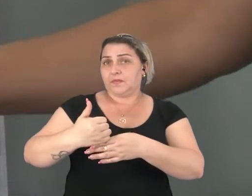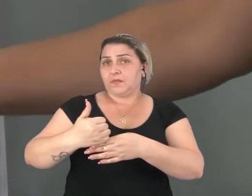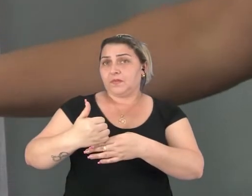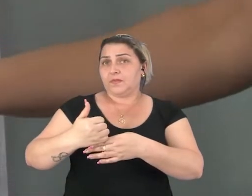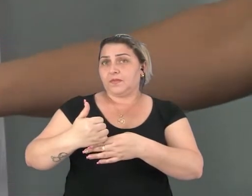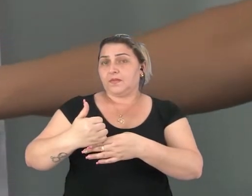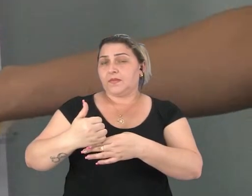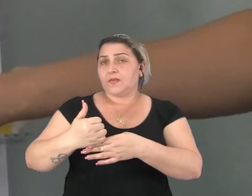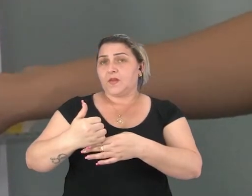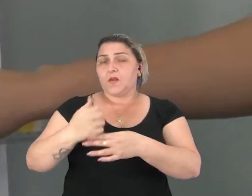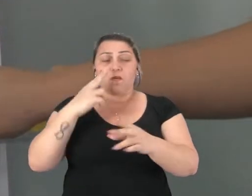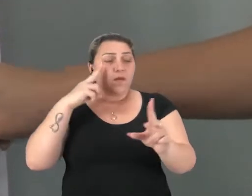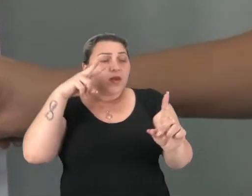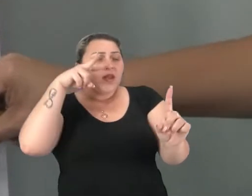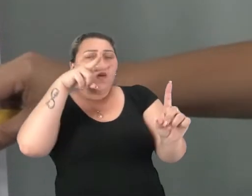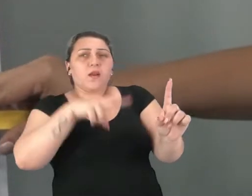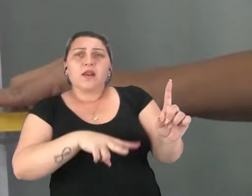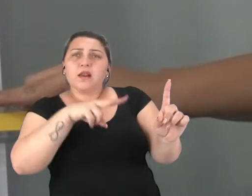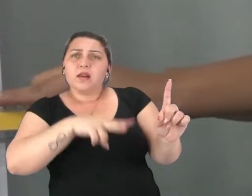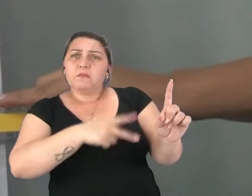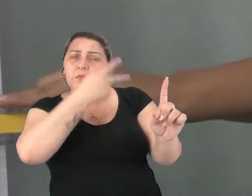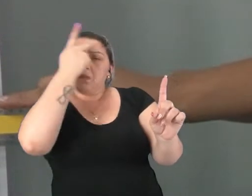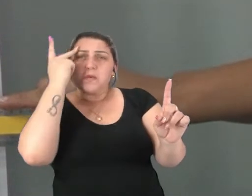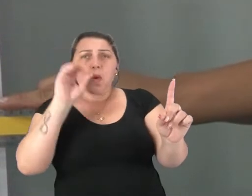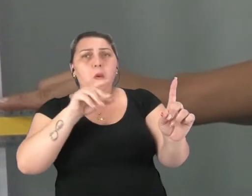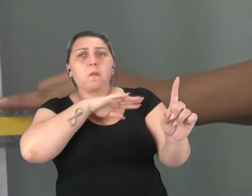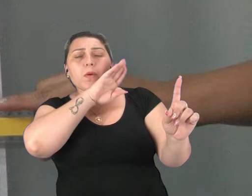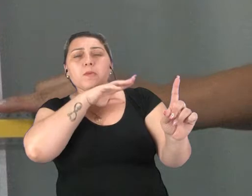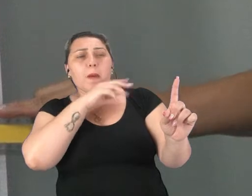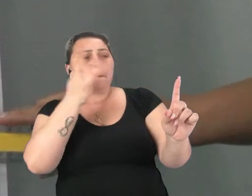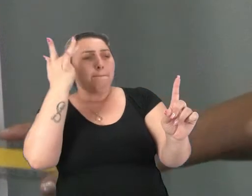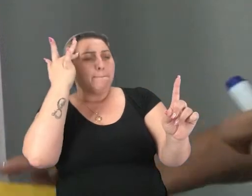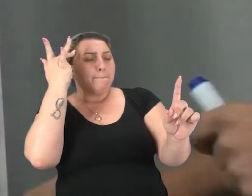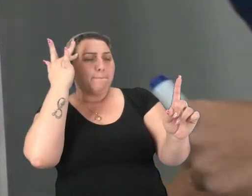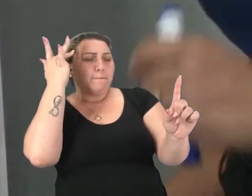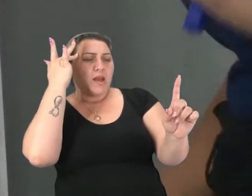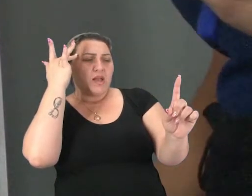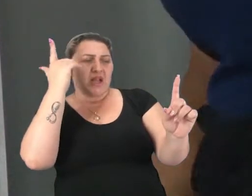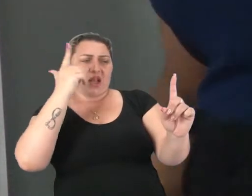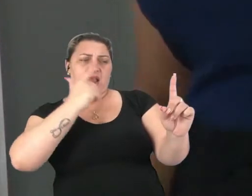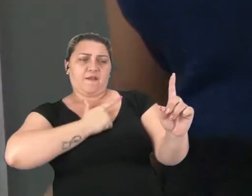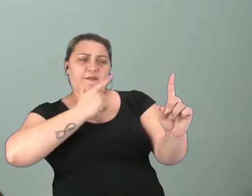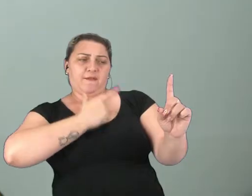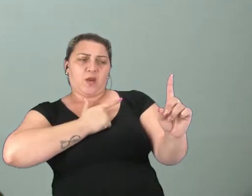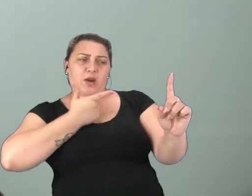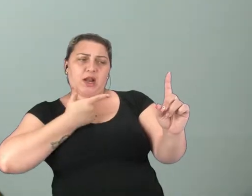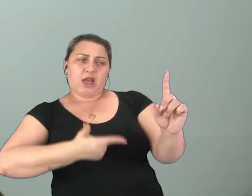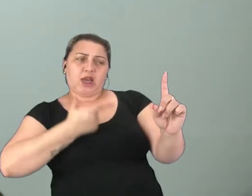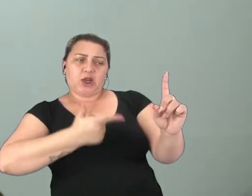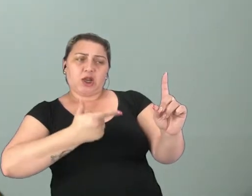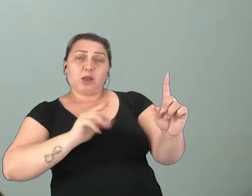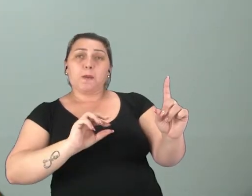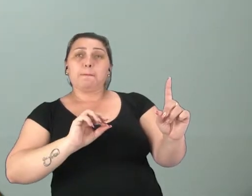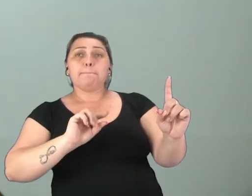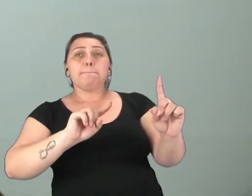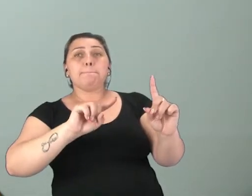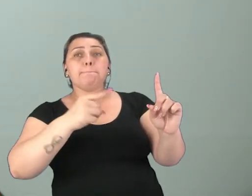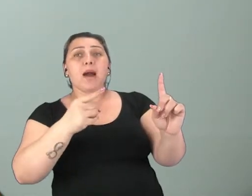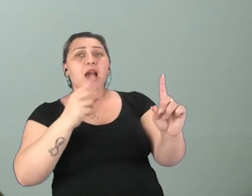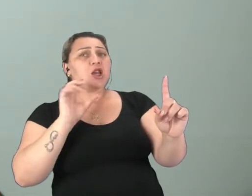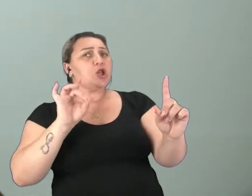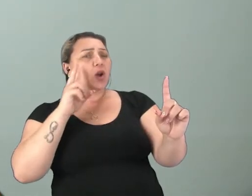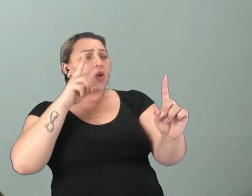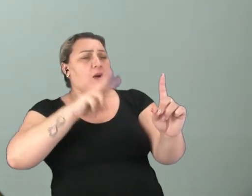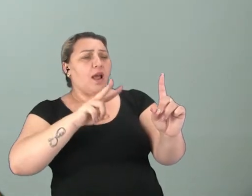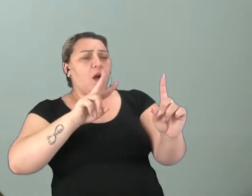Moral. As aparências enganam. Bom, essa é a moral da nossa história.